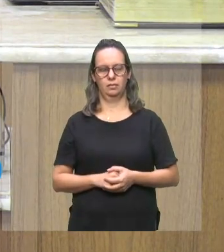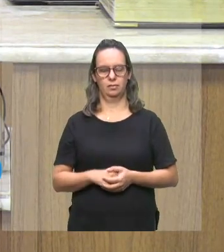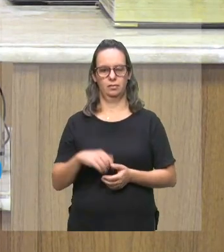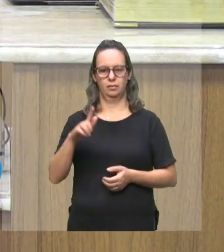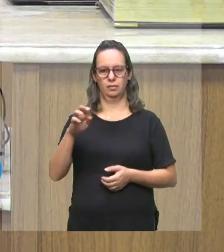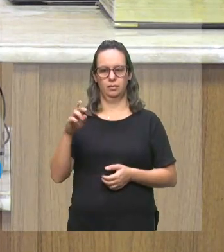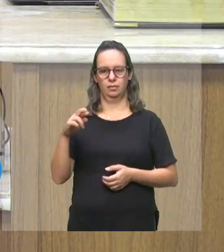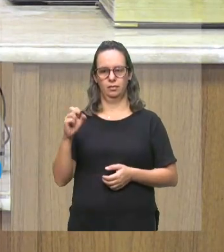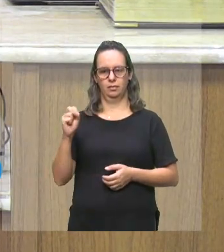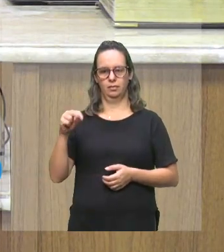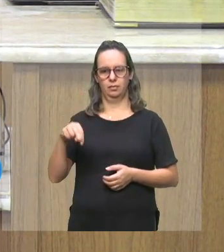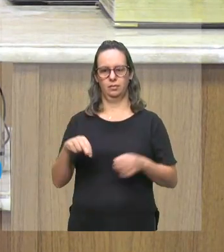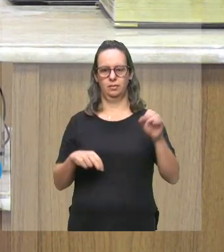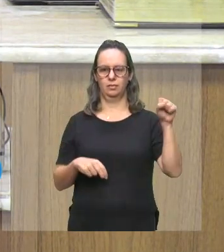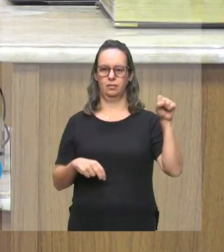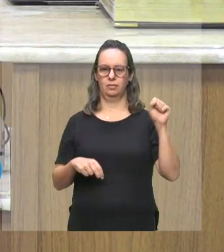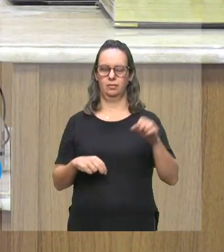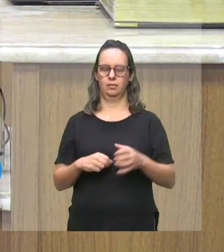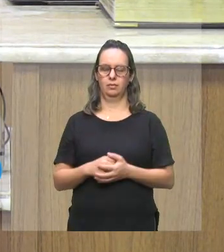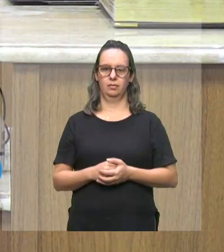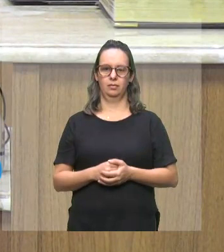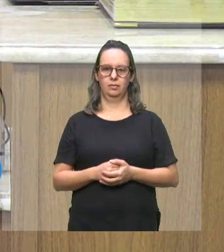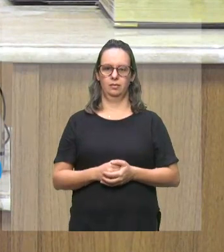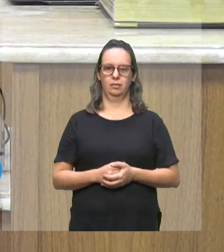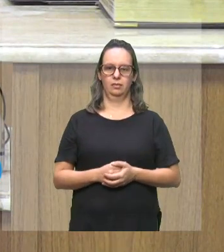Gerson Alves. Voto sim.